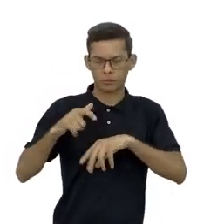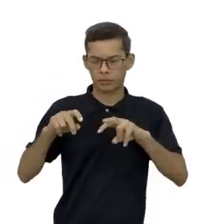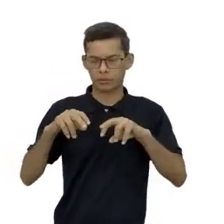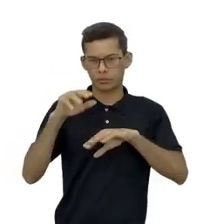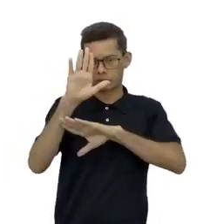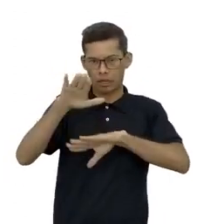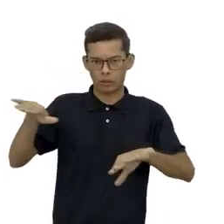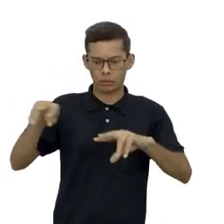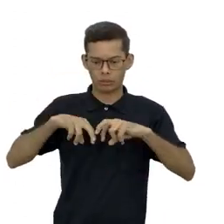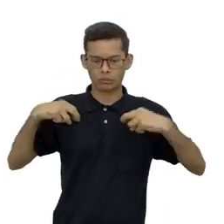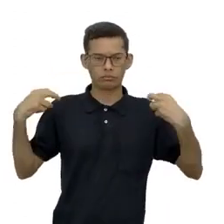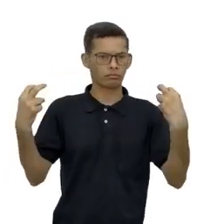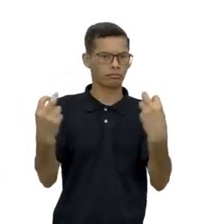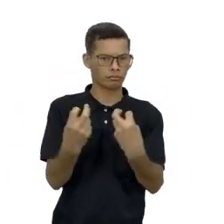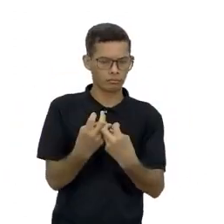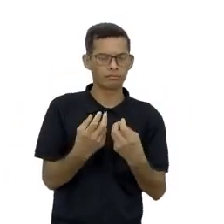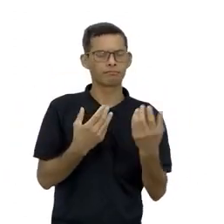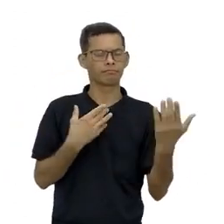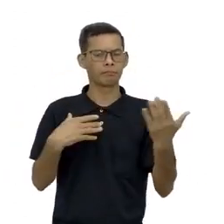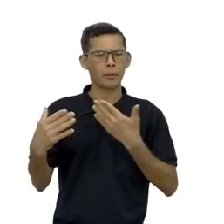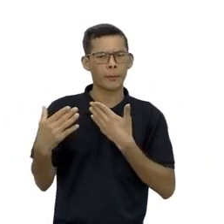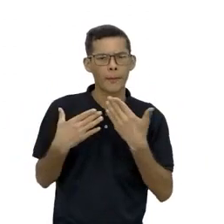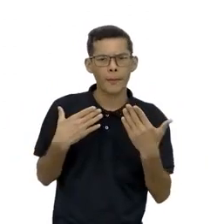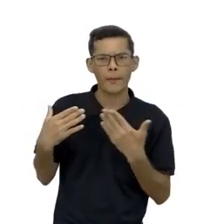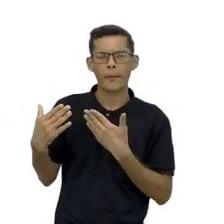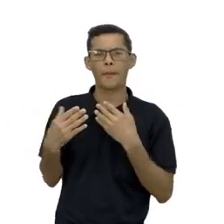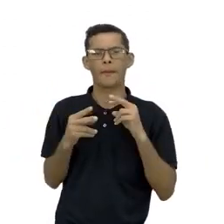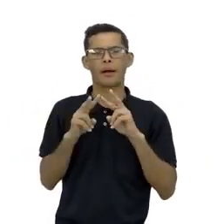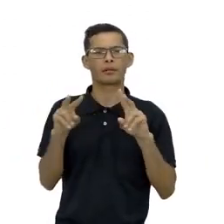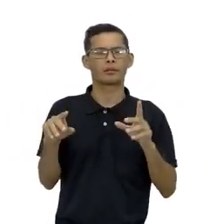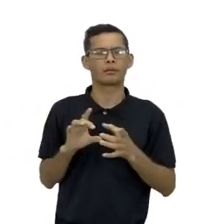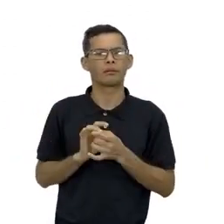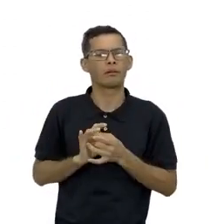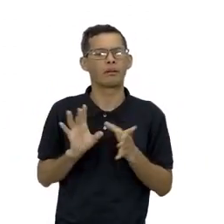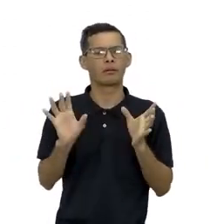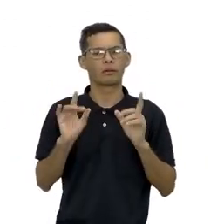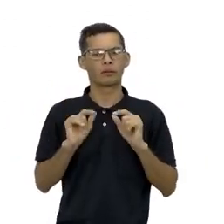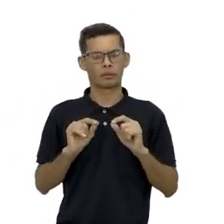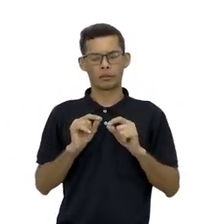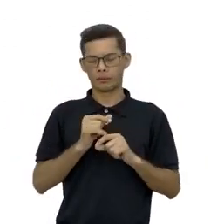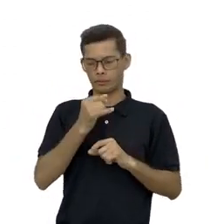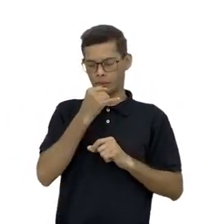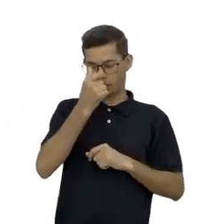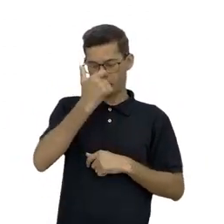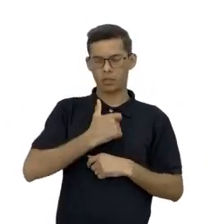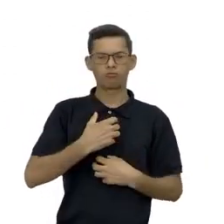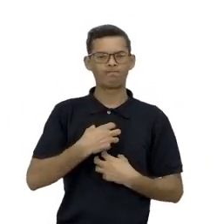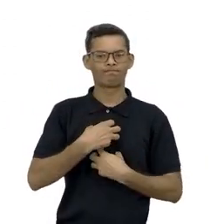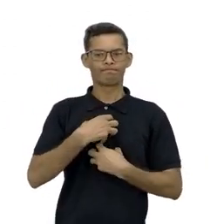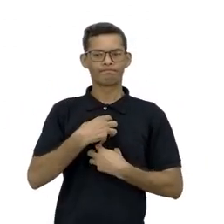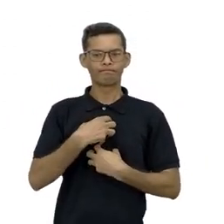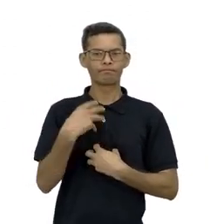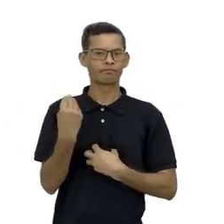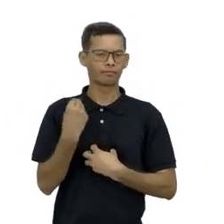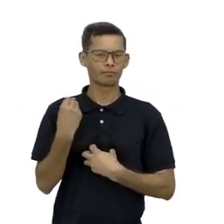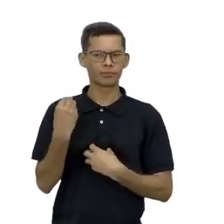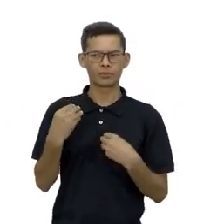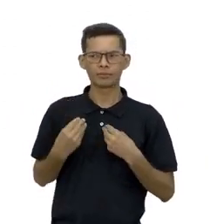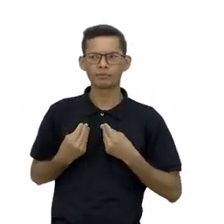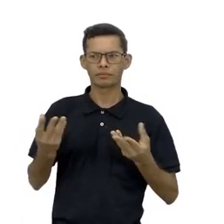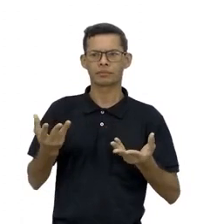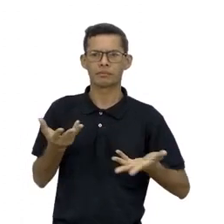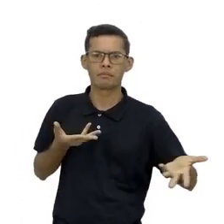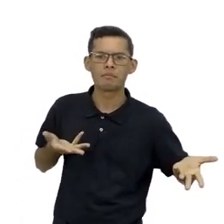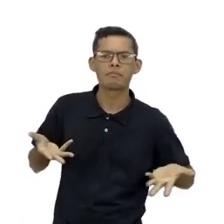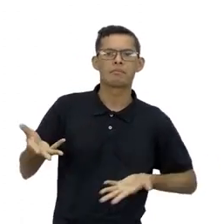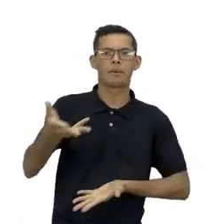leitores, de permitir que os sentidos que eu pessoalmente construí possam entrar em contato